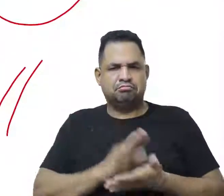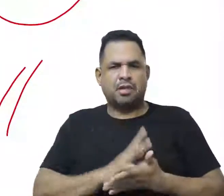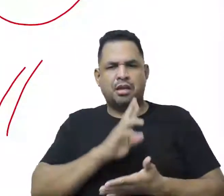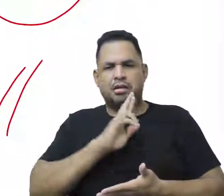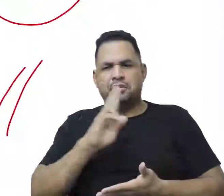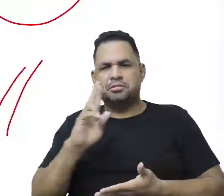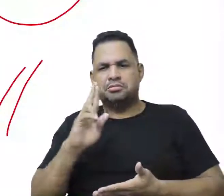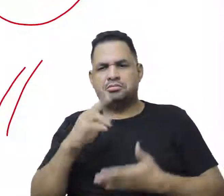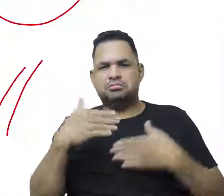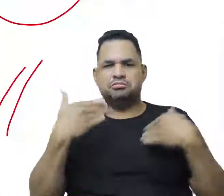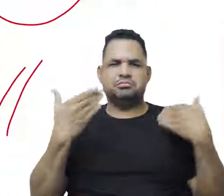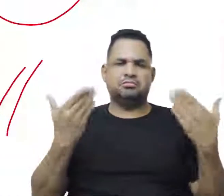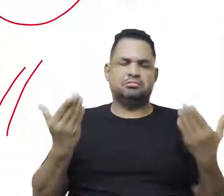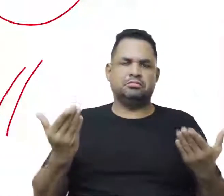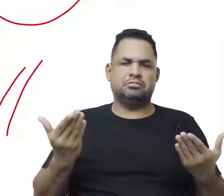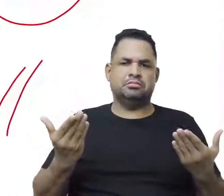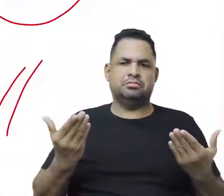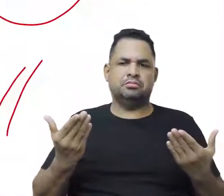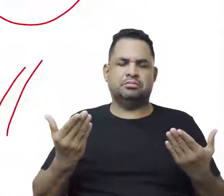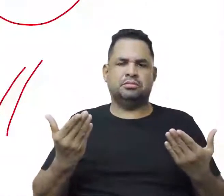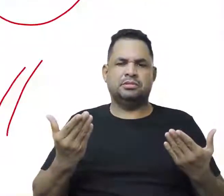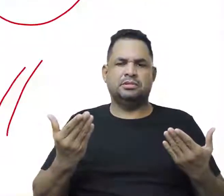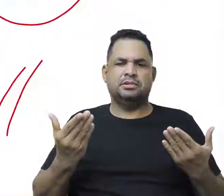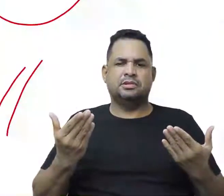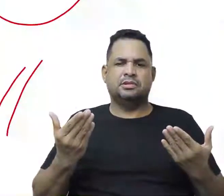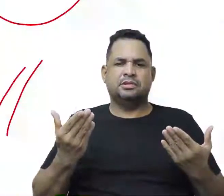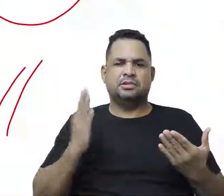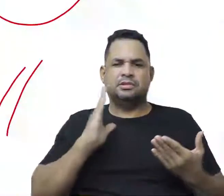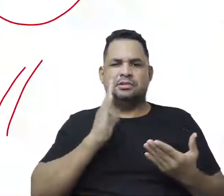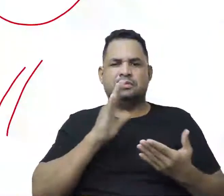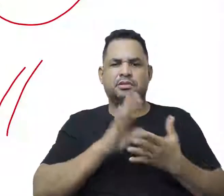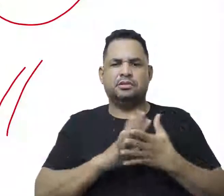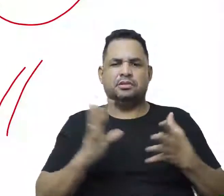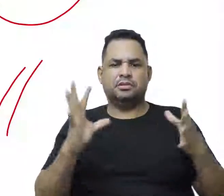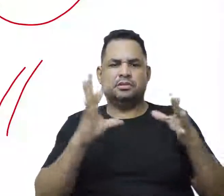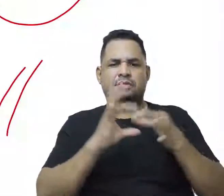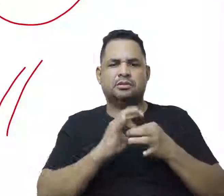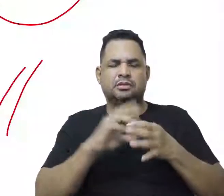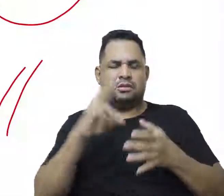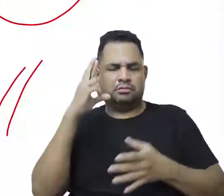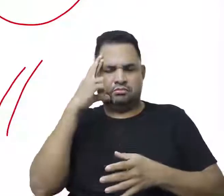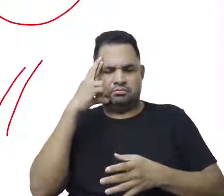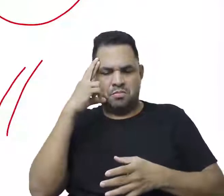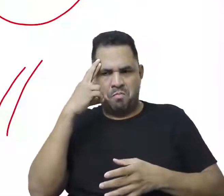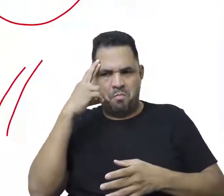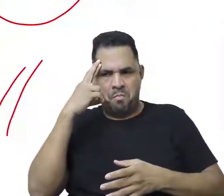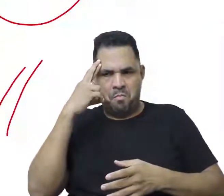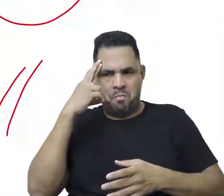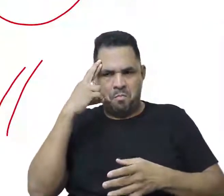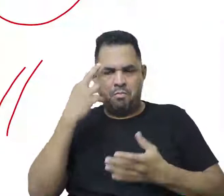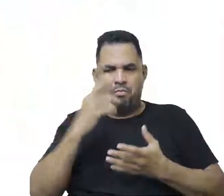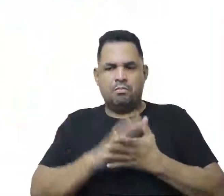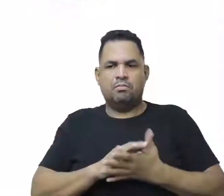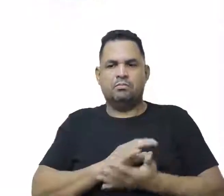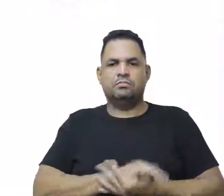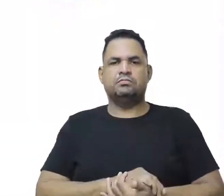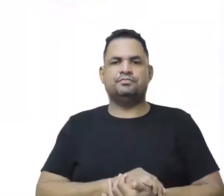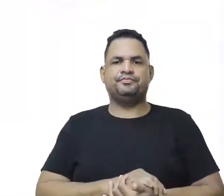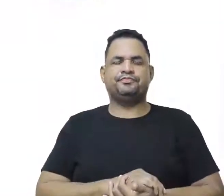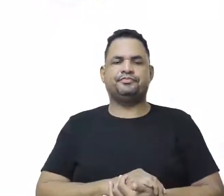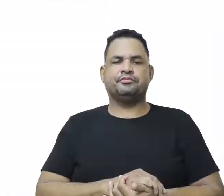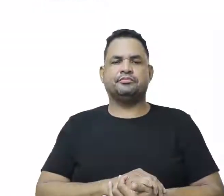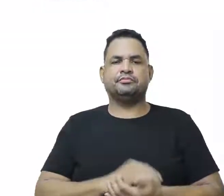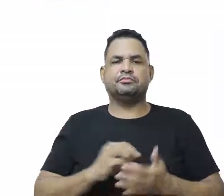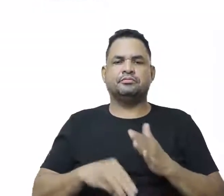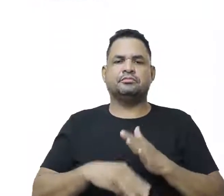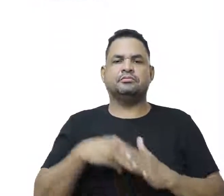já é uma já é uma ligação com racional forte aqui com racional Tá certo